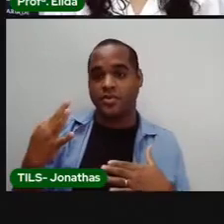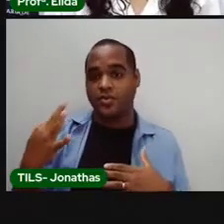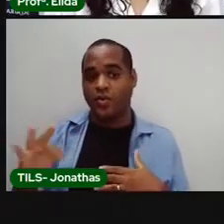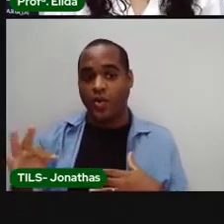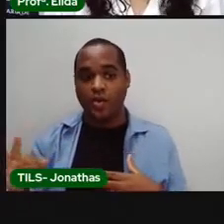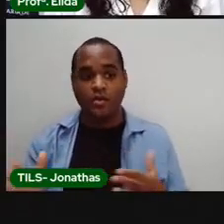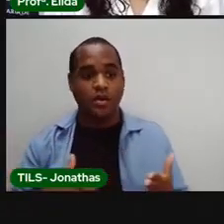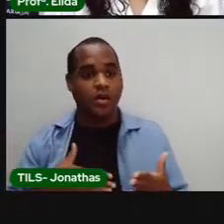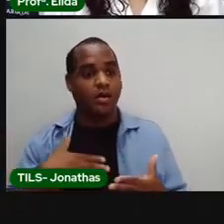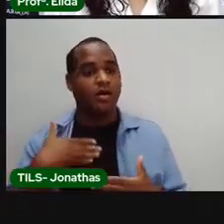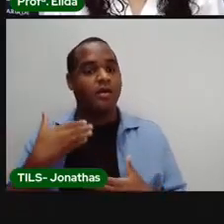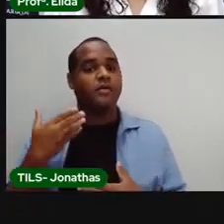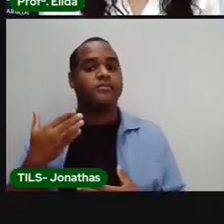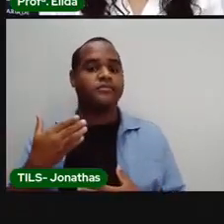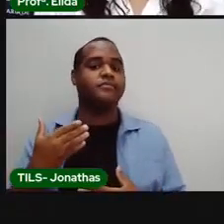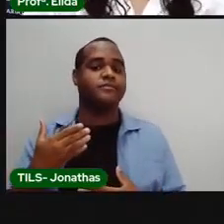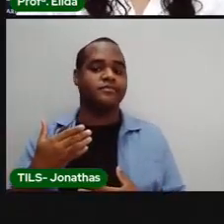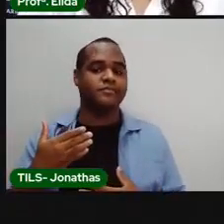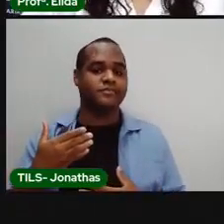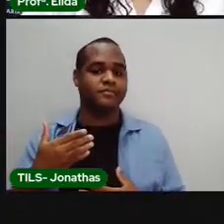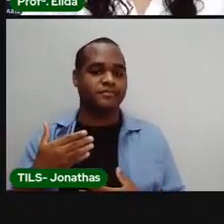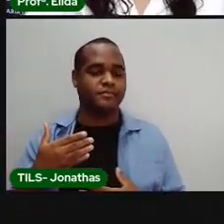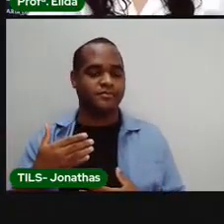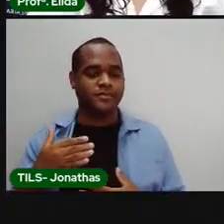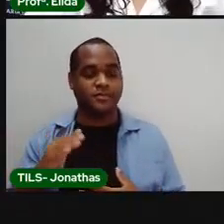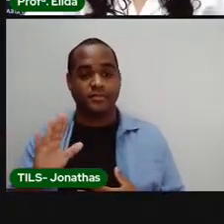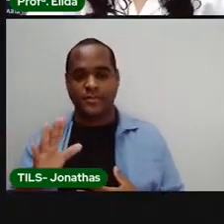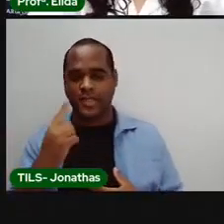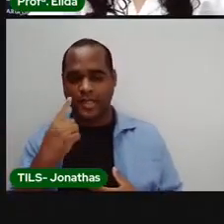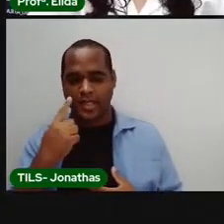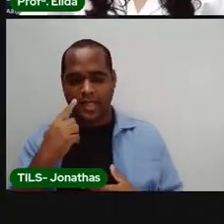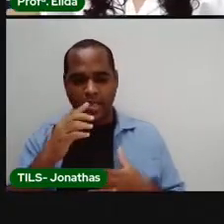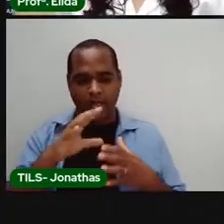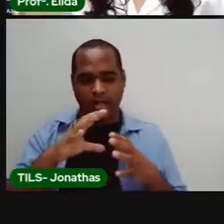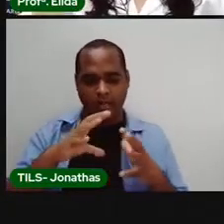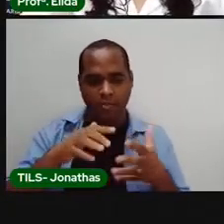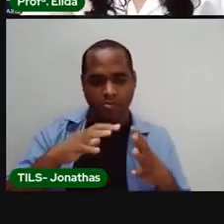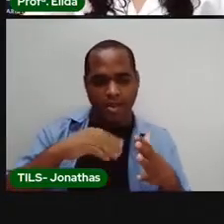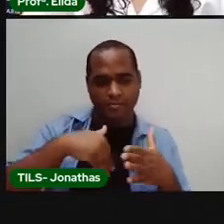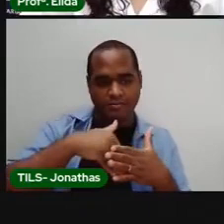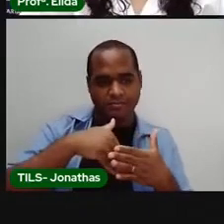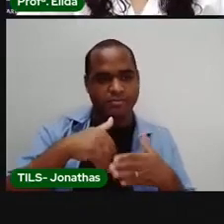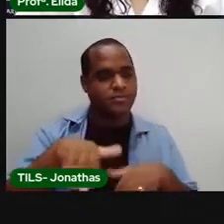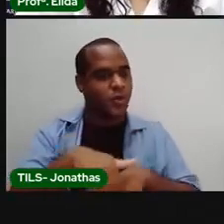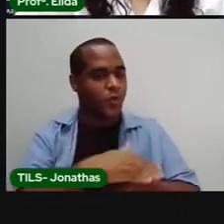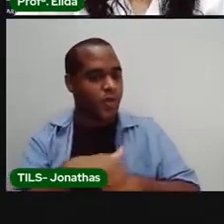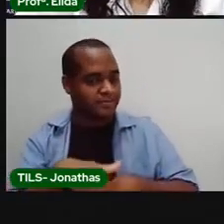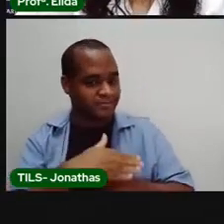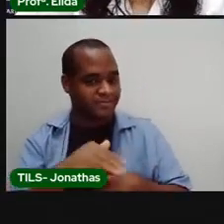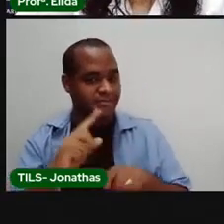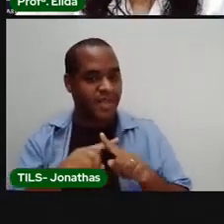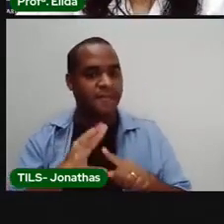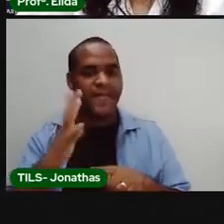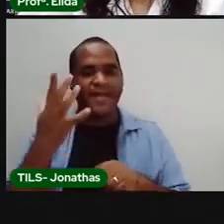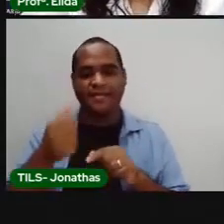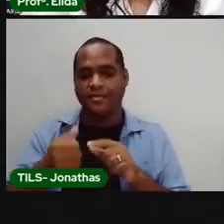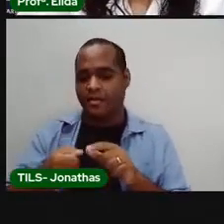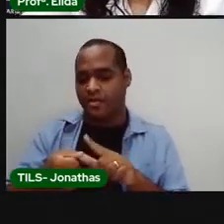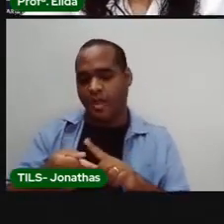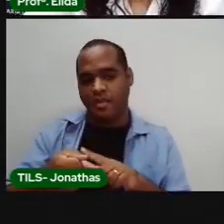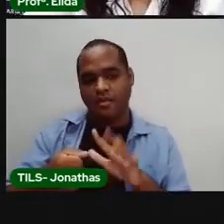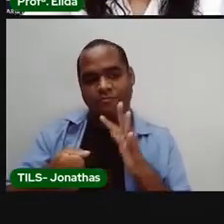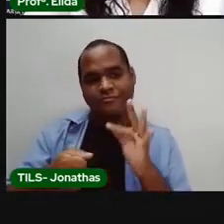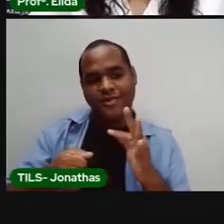dor, surpresa. Sabe quando você está jogando bola na rua e bate com o dedão do pé